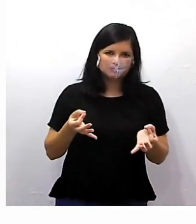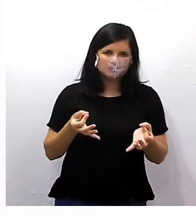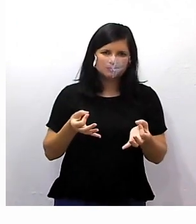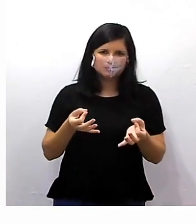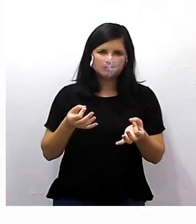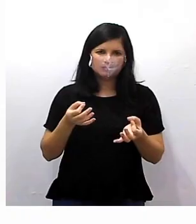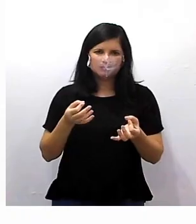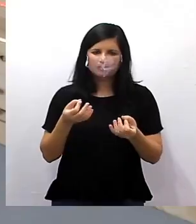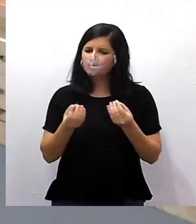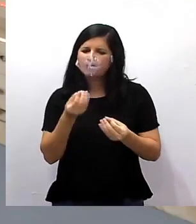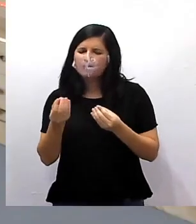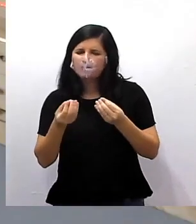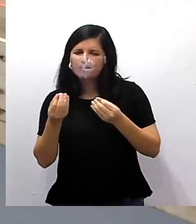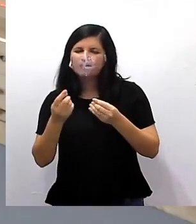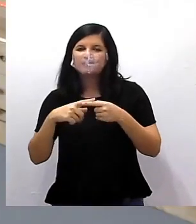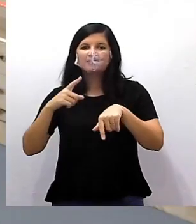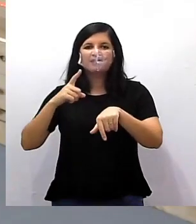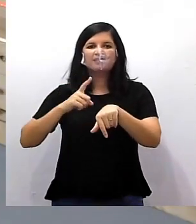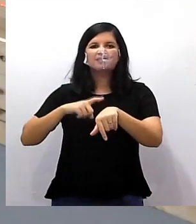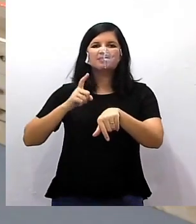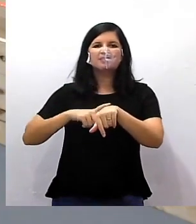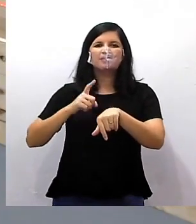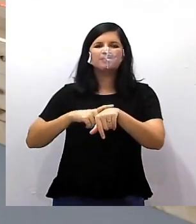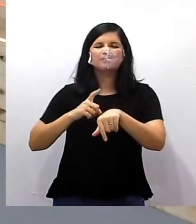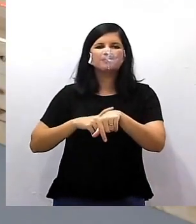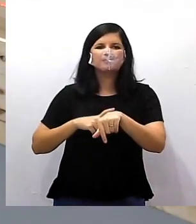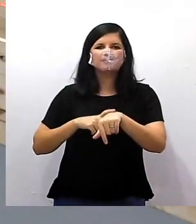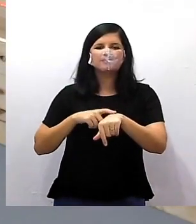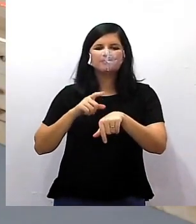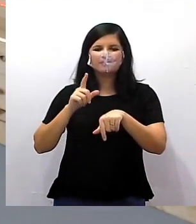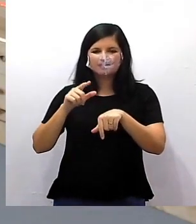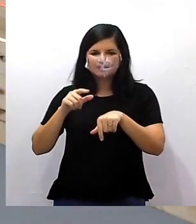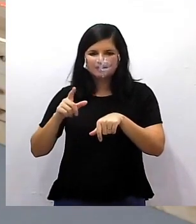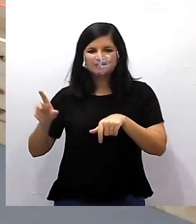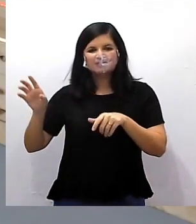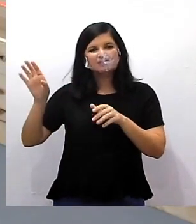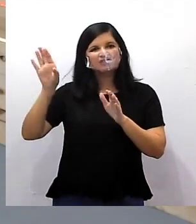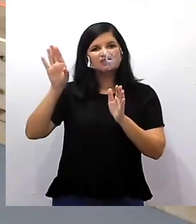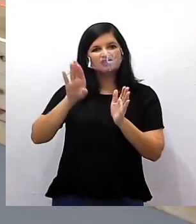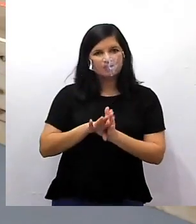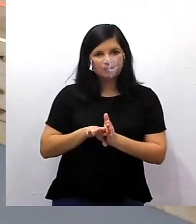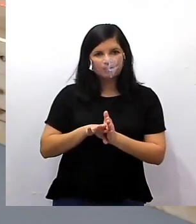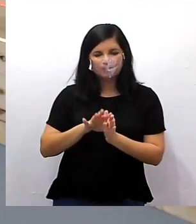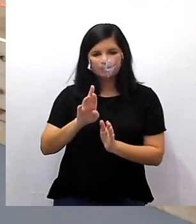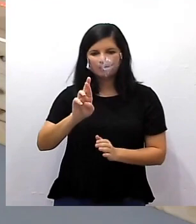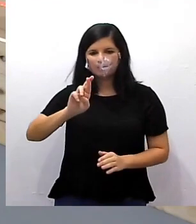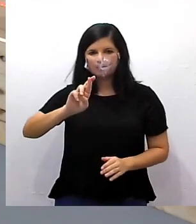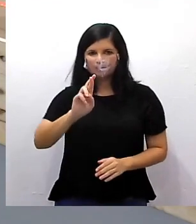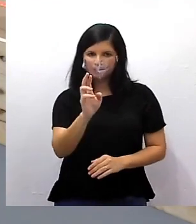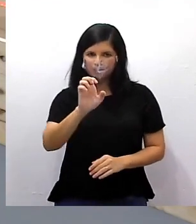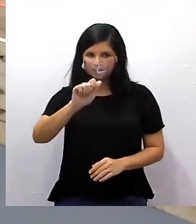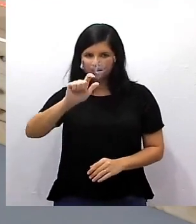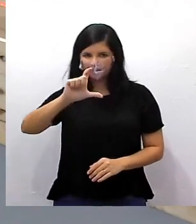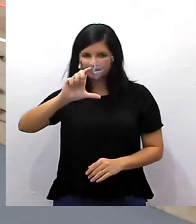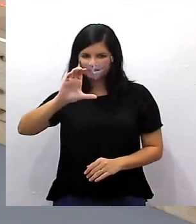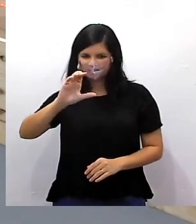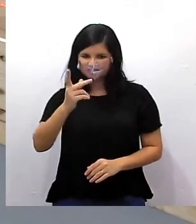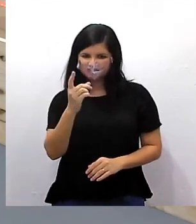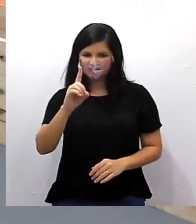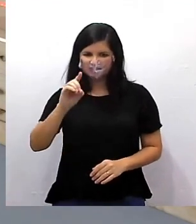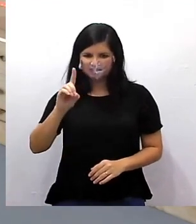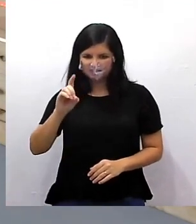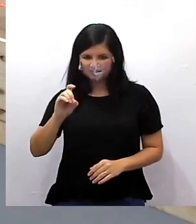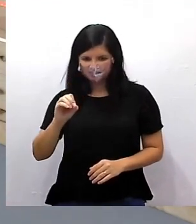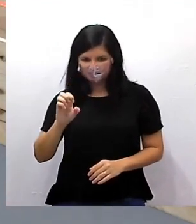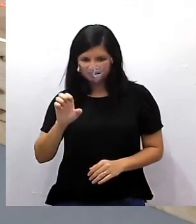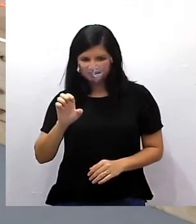tempo verbal da tua oração. Quando eu digo the expedition had reached, esse had reached aí faz parte do que a gente chama de